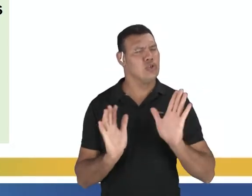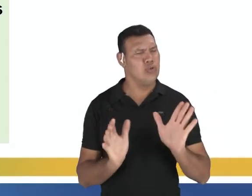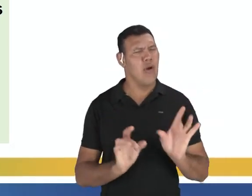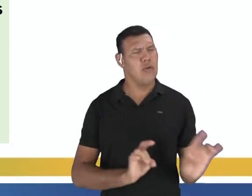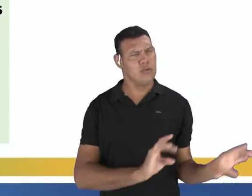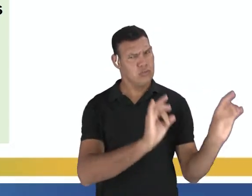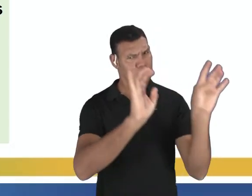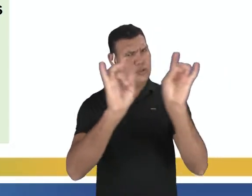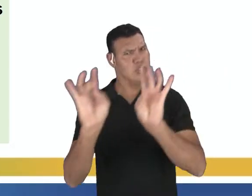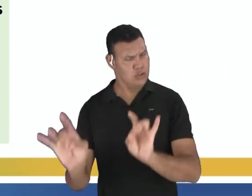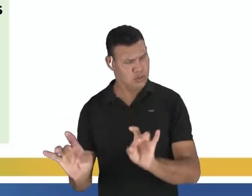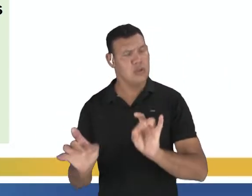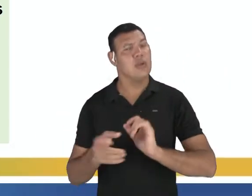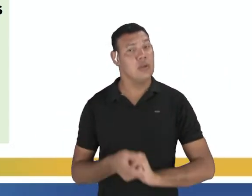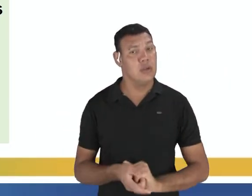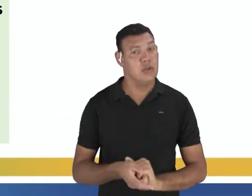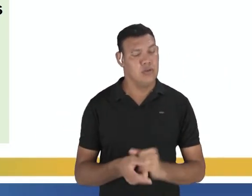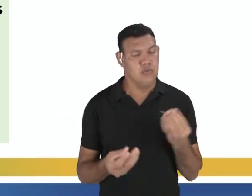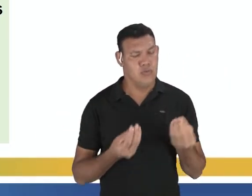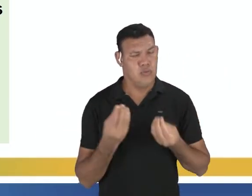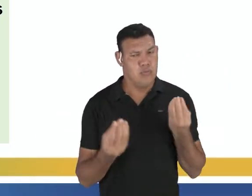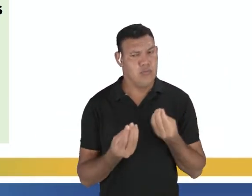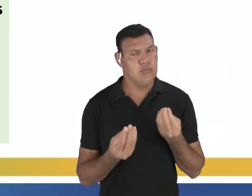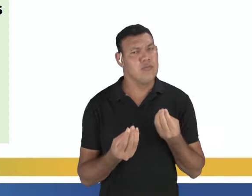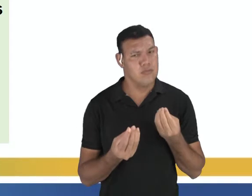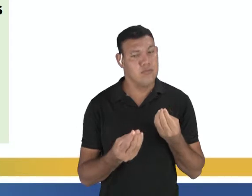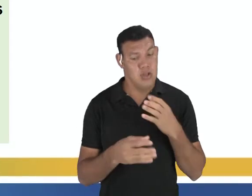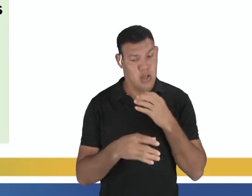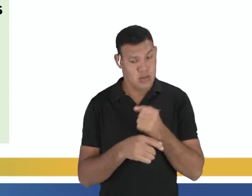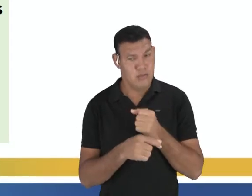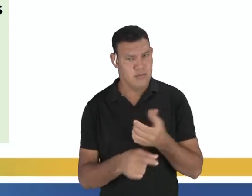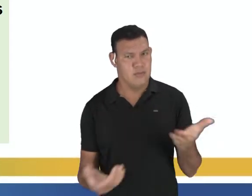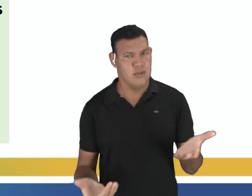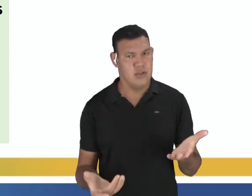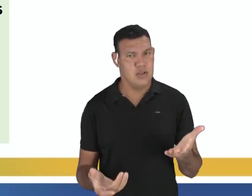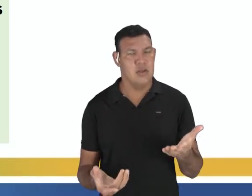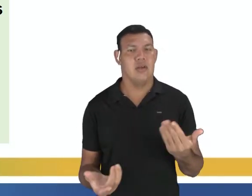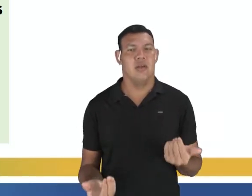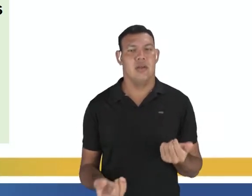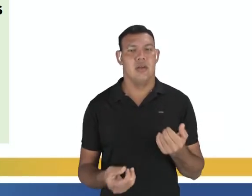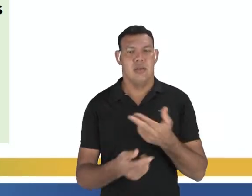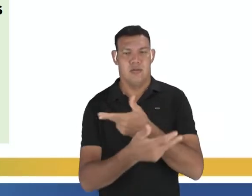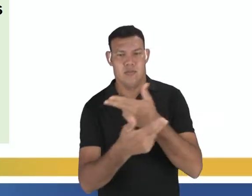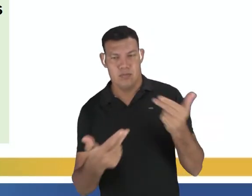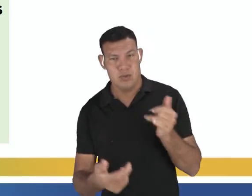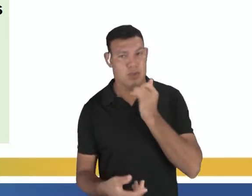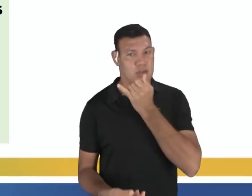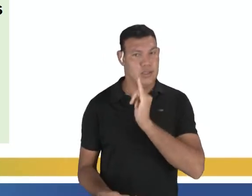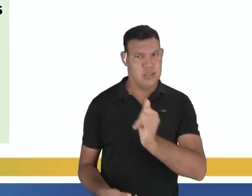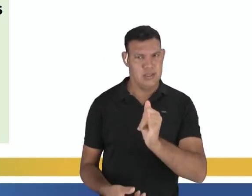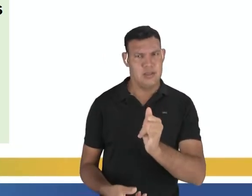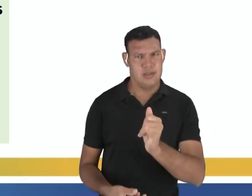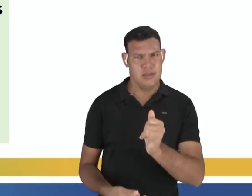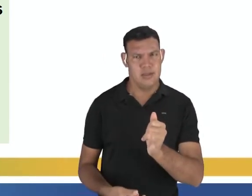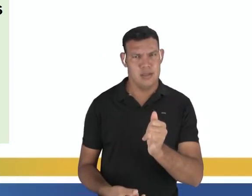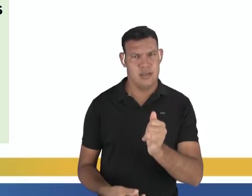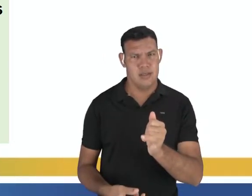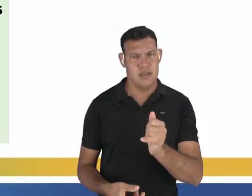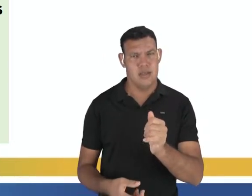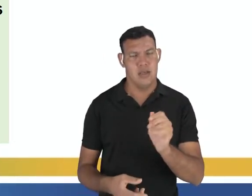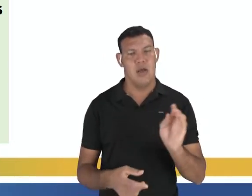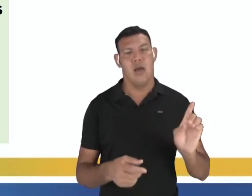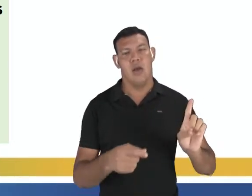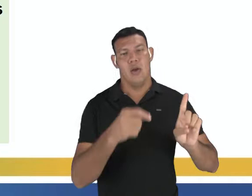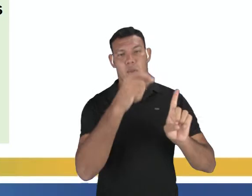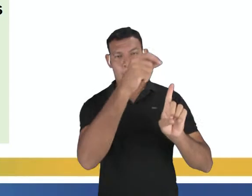aula específica sobre isso, né, como calcular o consumo de energia elétrica de um aparelho no mês, tá? No mês porque leva